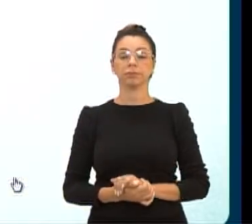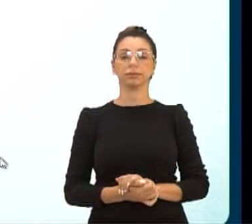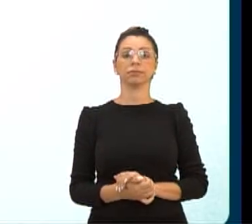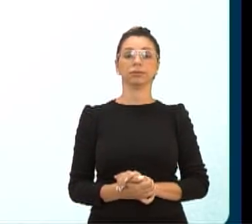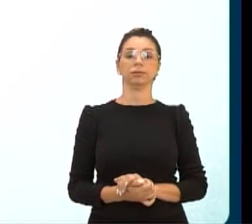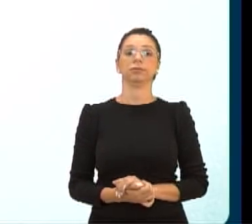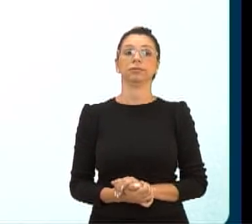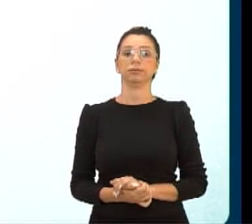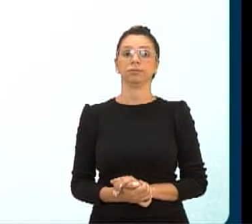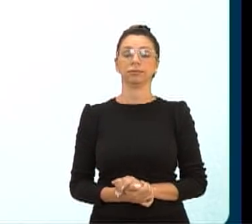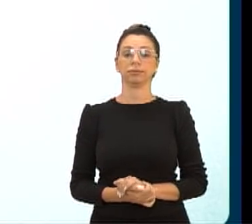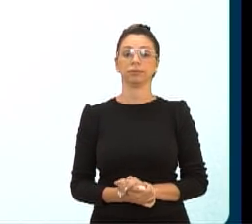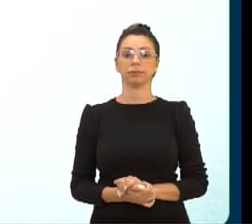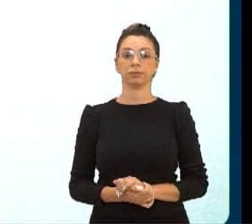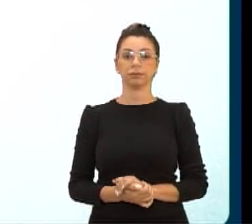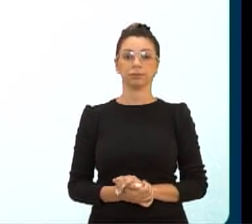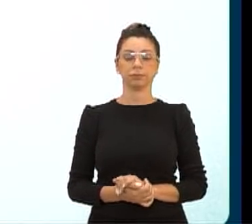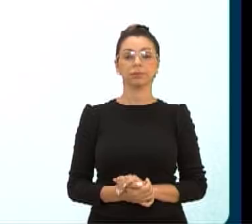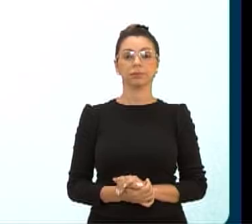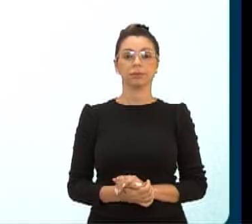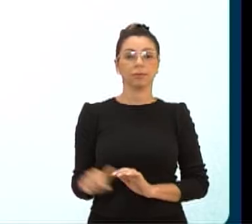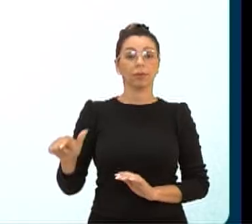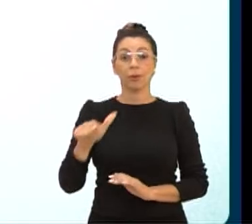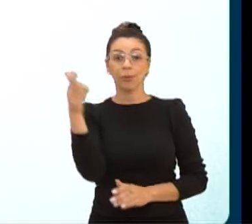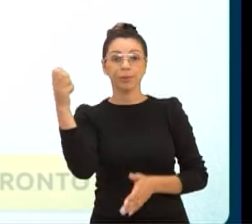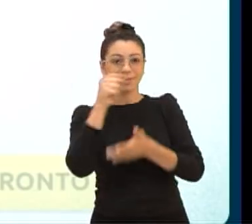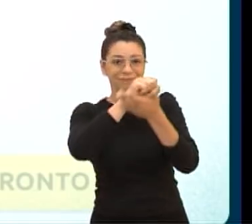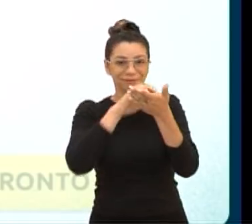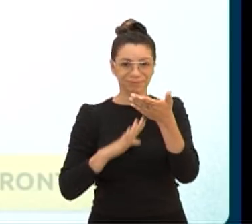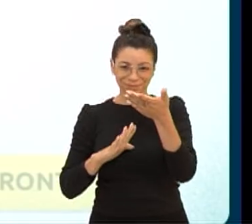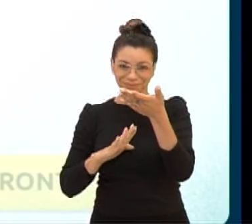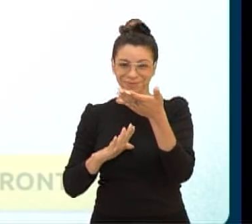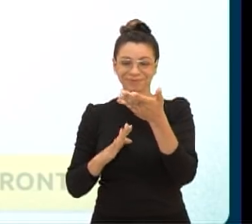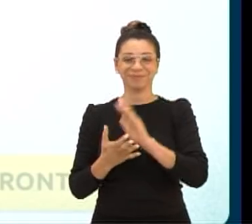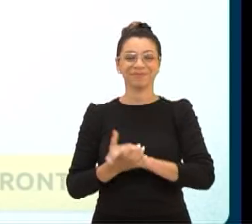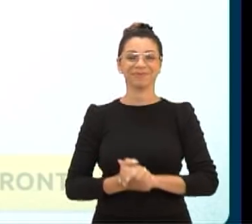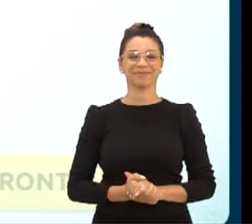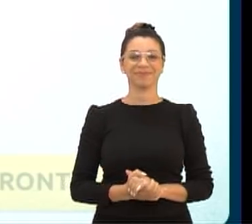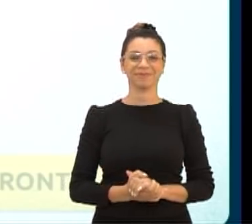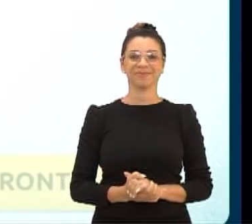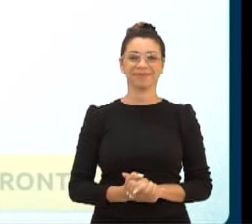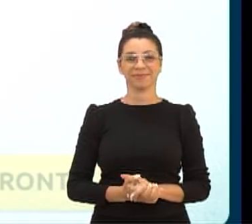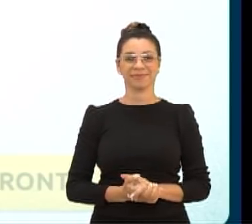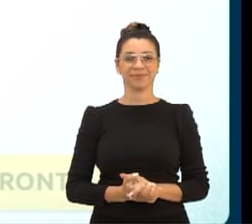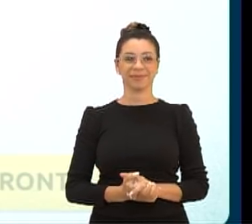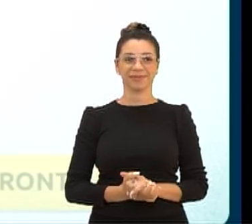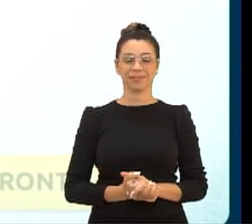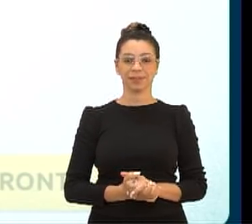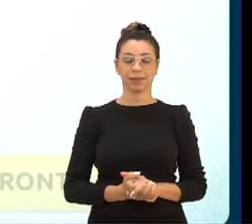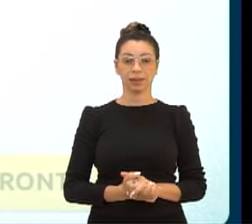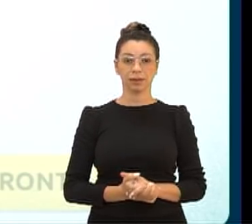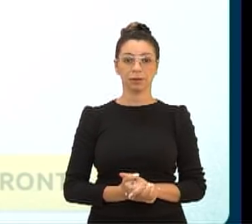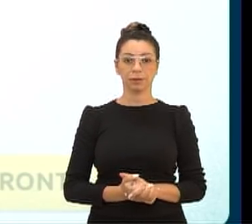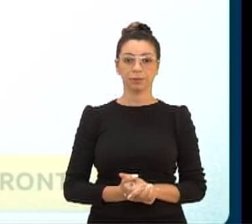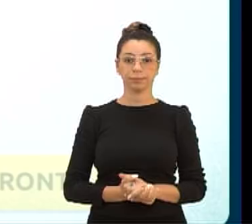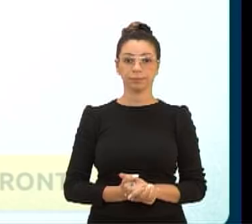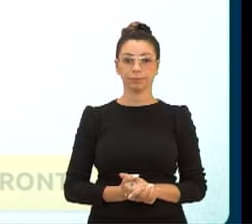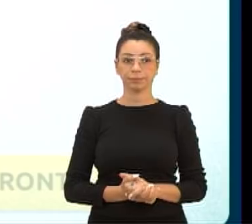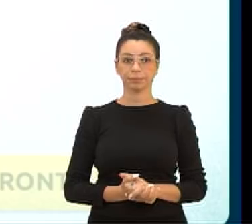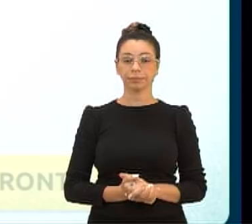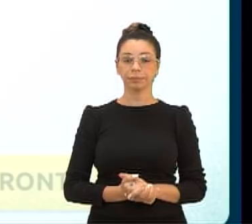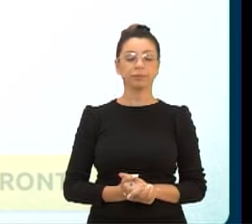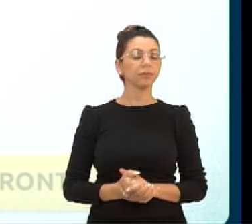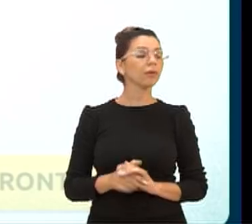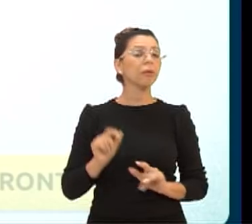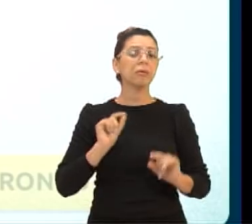Vamos lá? Mais uma etapa então do nosso jogo. Vamos lá, conseguiram acessar? Quais são